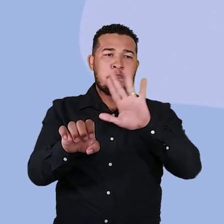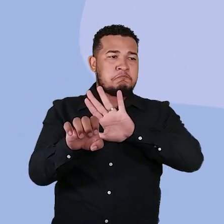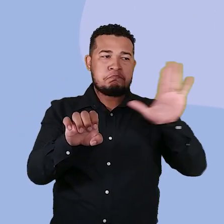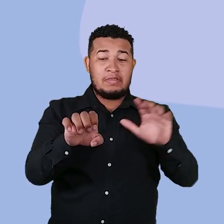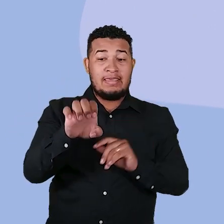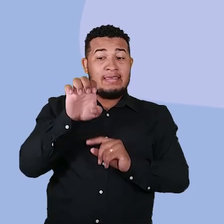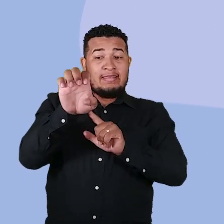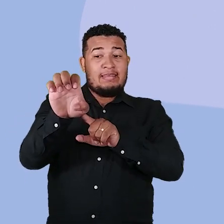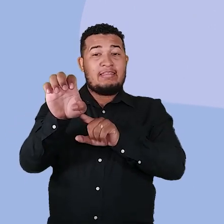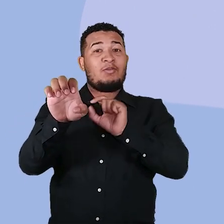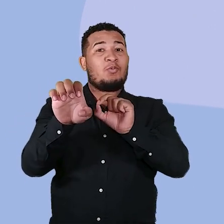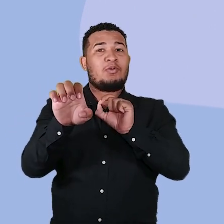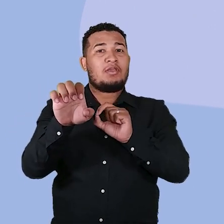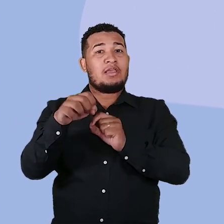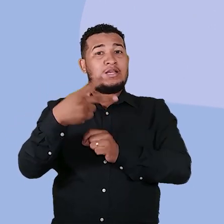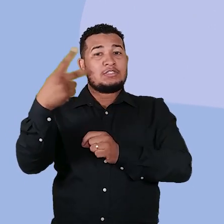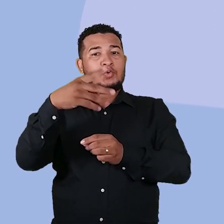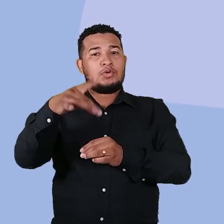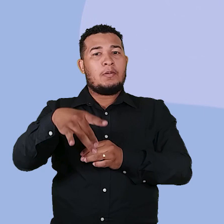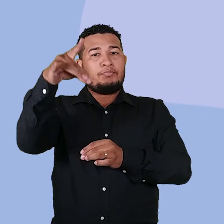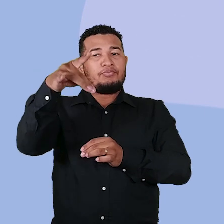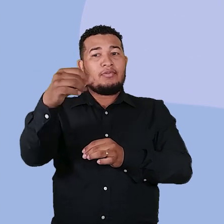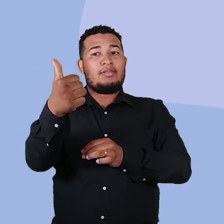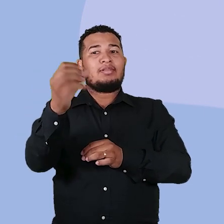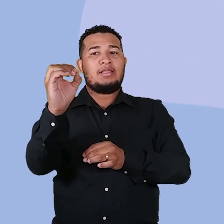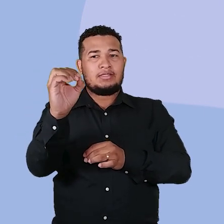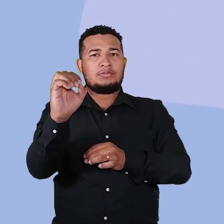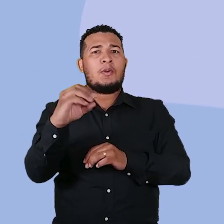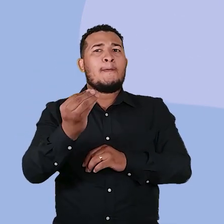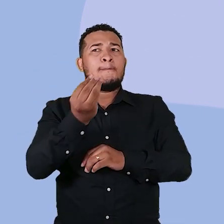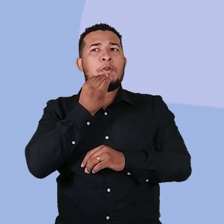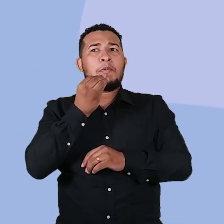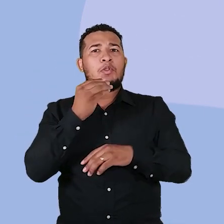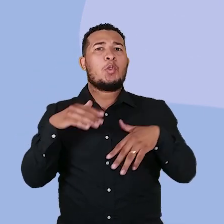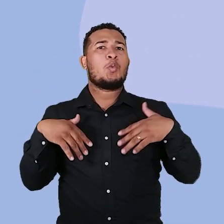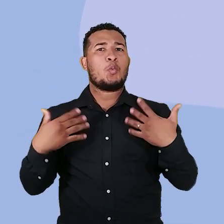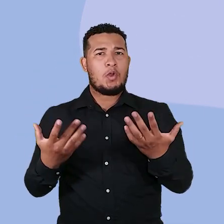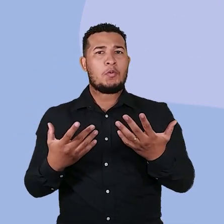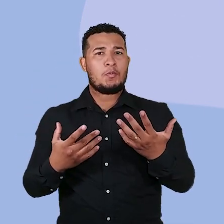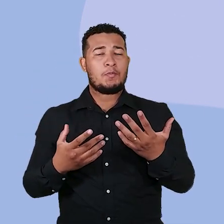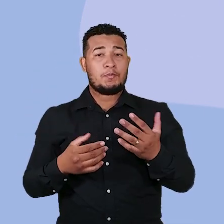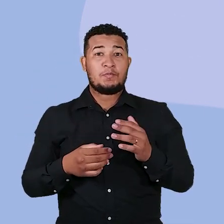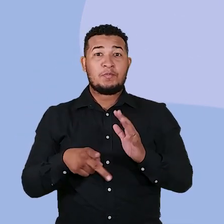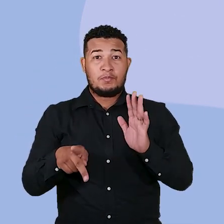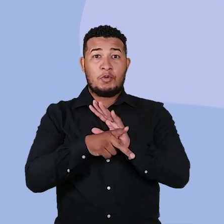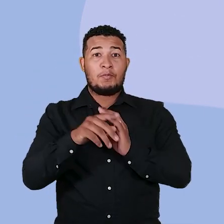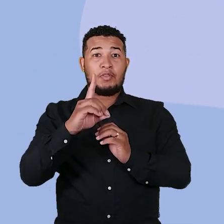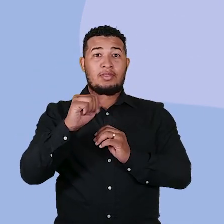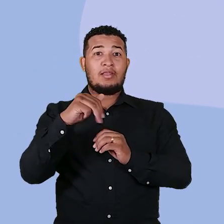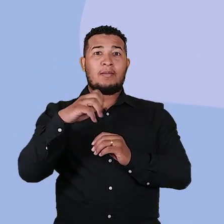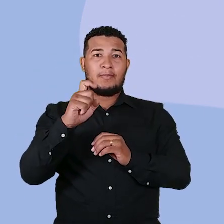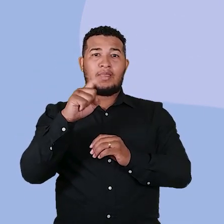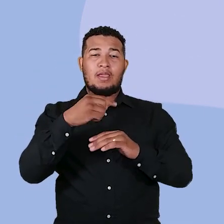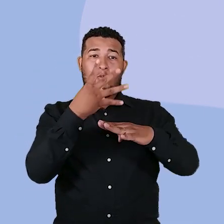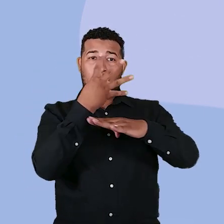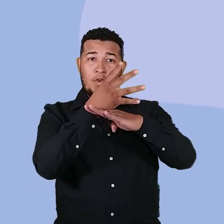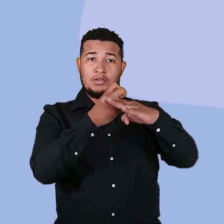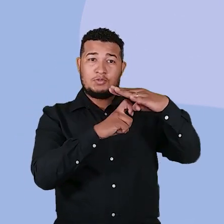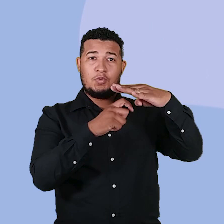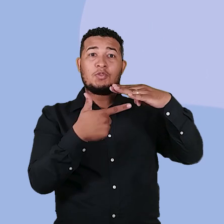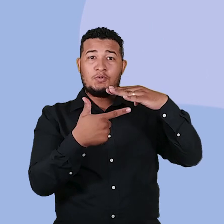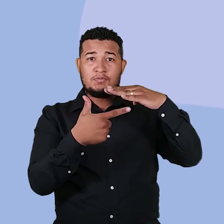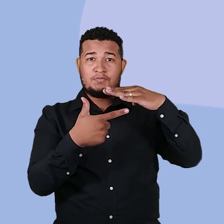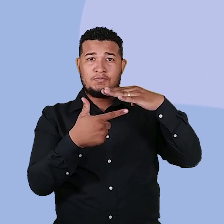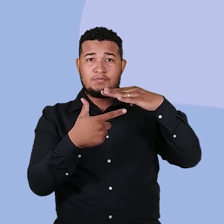não é o outro eu e a segunda carta ser um 10 vamos é a probabilidade o paralama tá aí